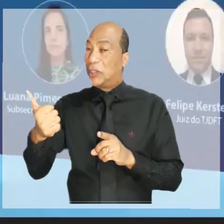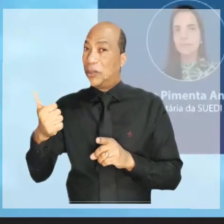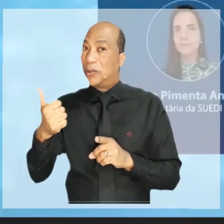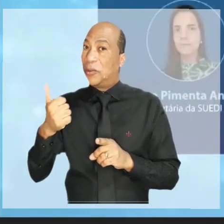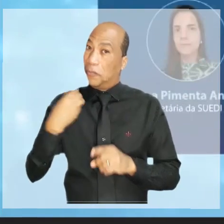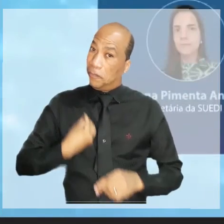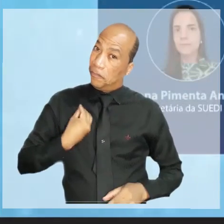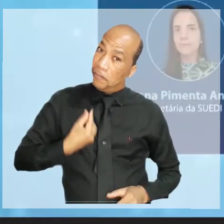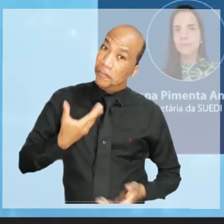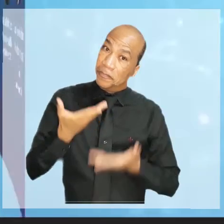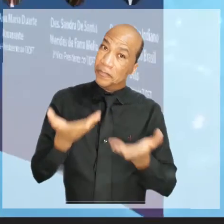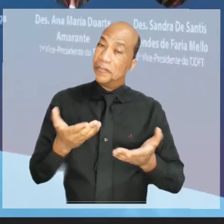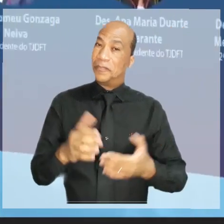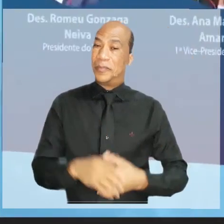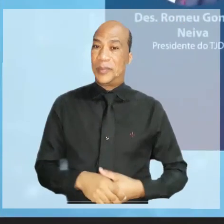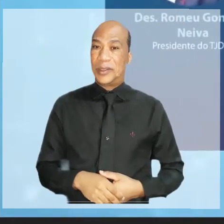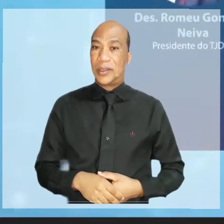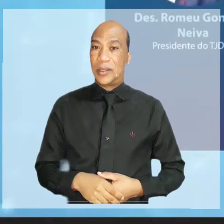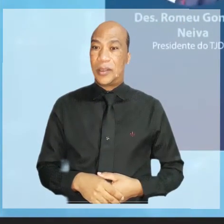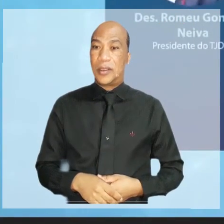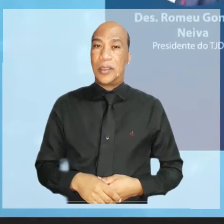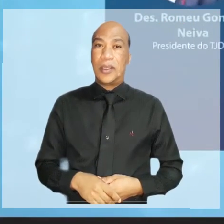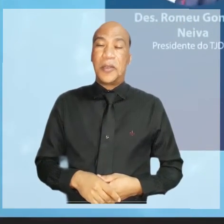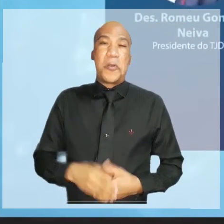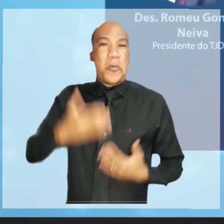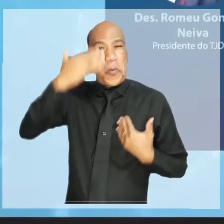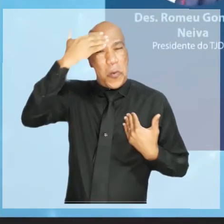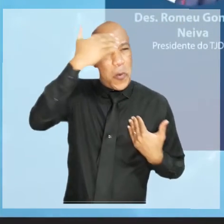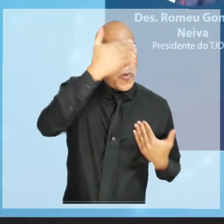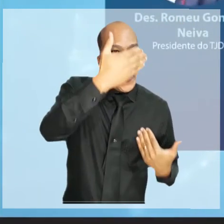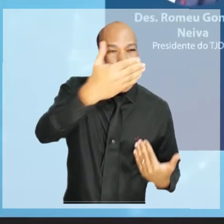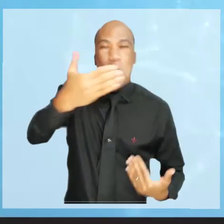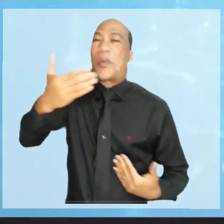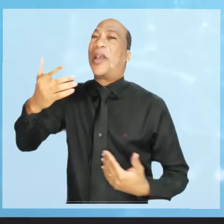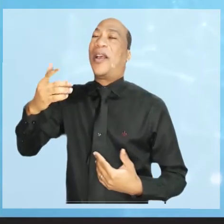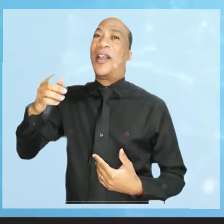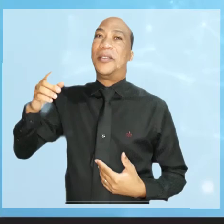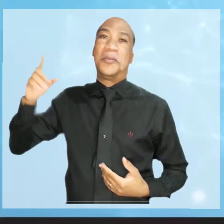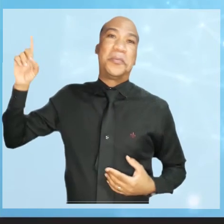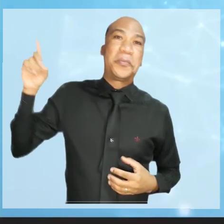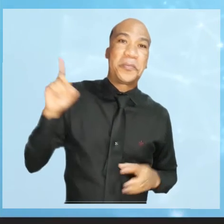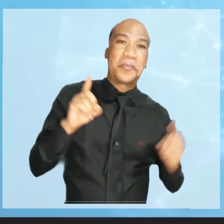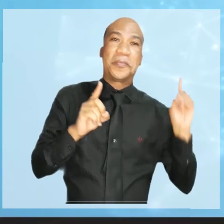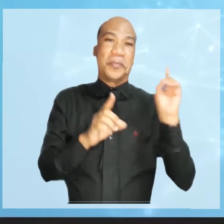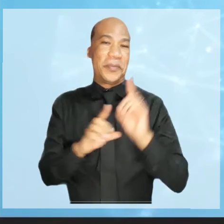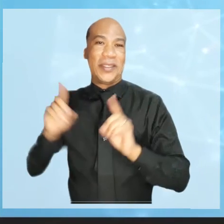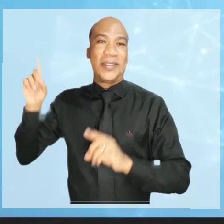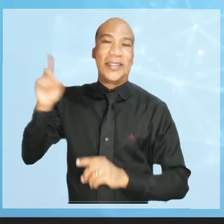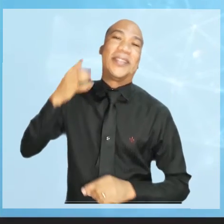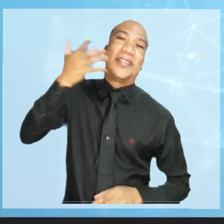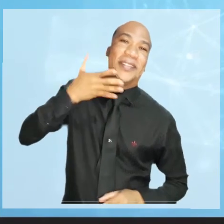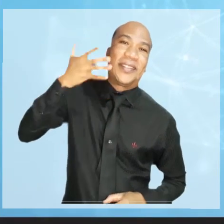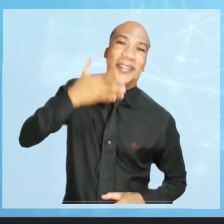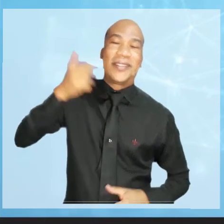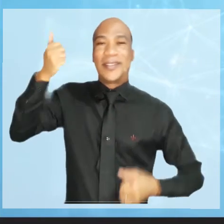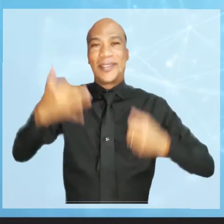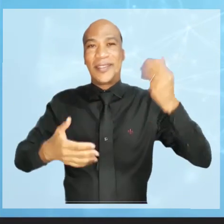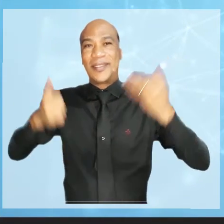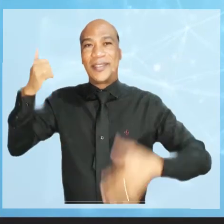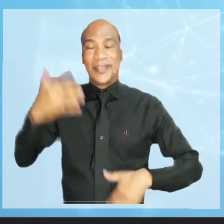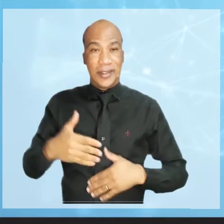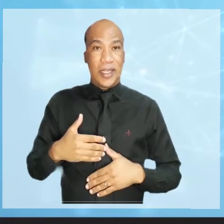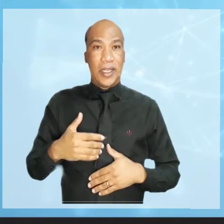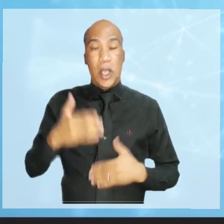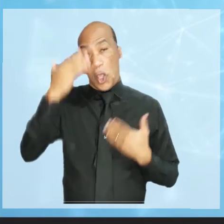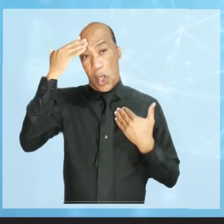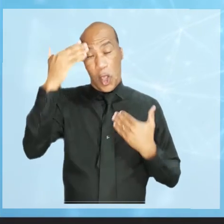e experiências. Alta administração deste TJDFT. Magistrados, servidores, integrantes